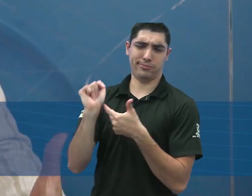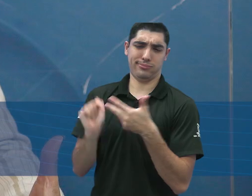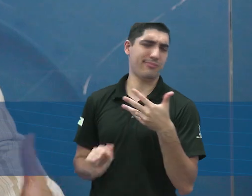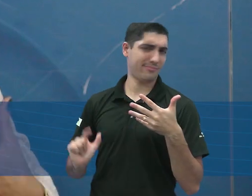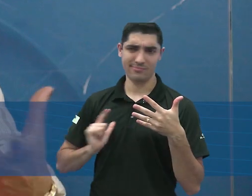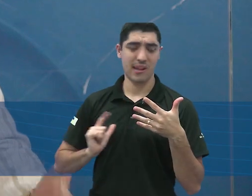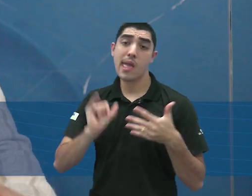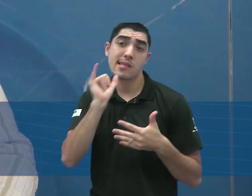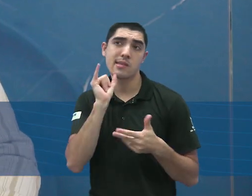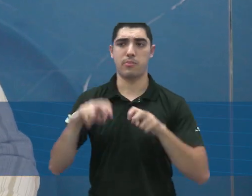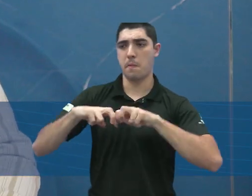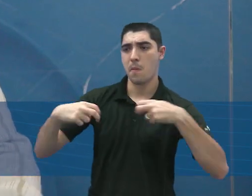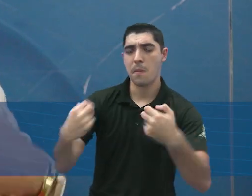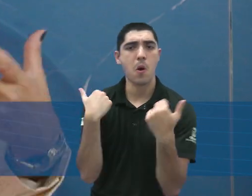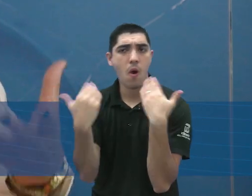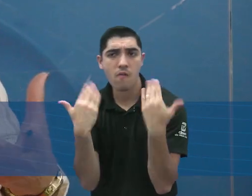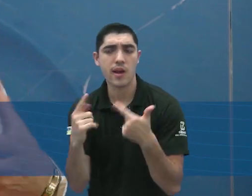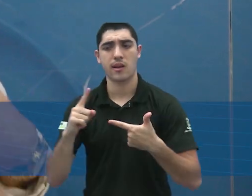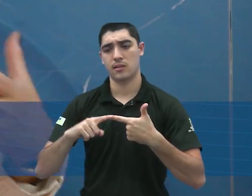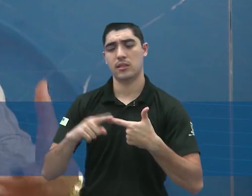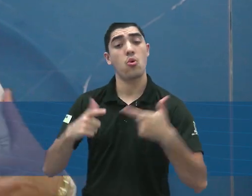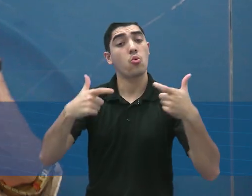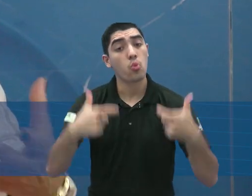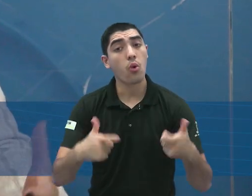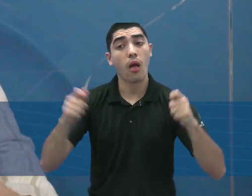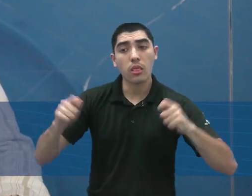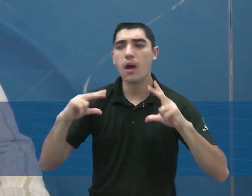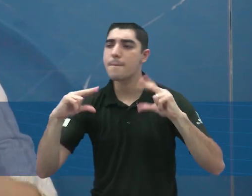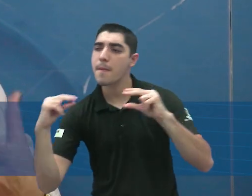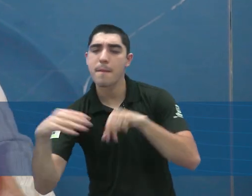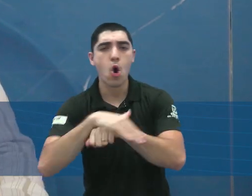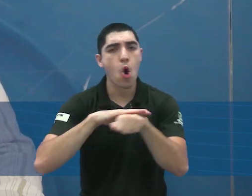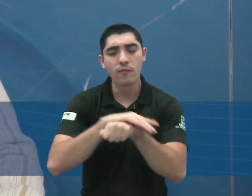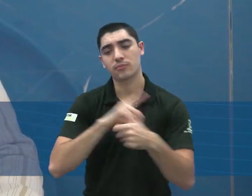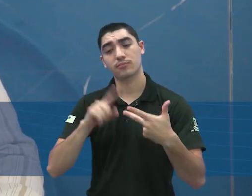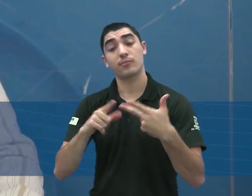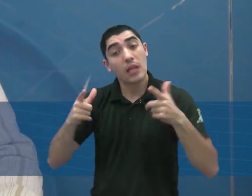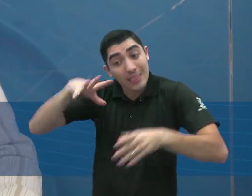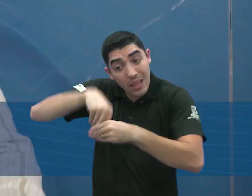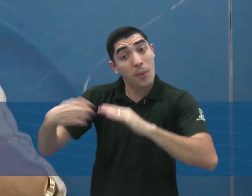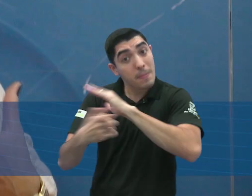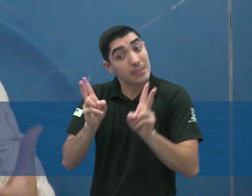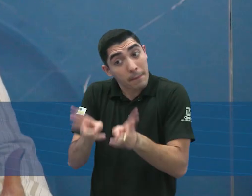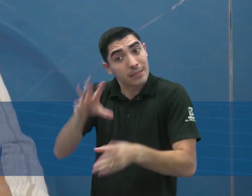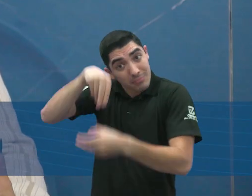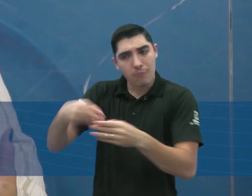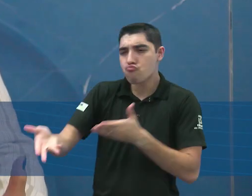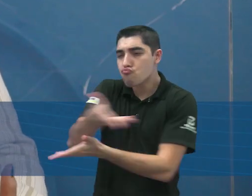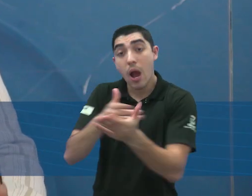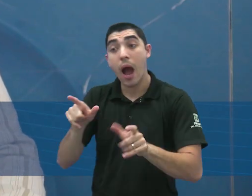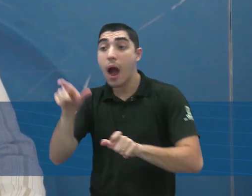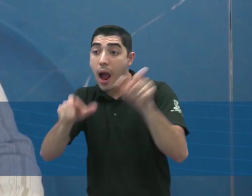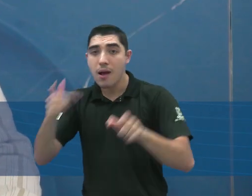Essas rodas de conversa, ambientes, né, onde possa fazer esse diálogo, criar esse ambiente hoje dentro da empresa, onde as pessoas possam se